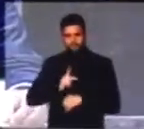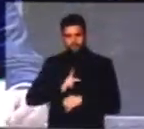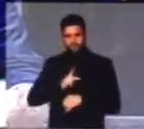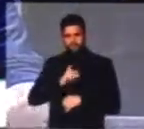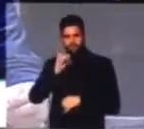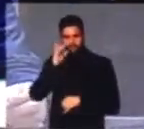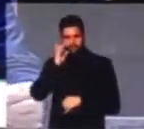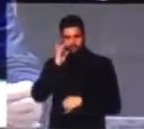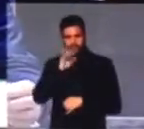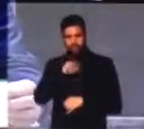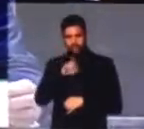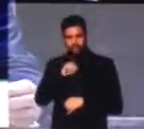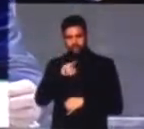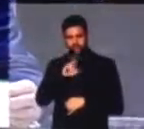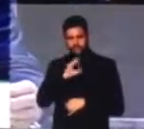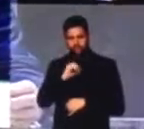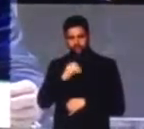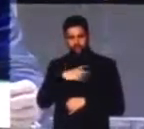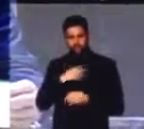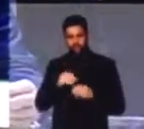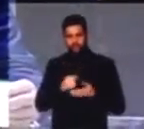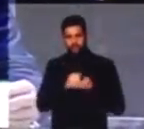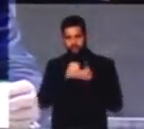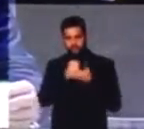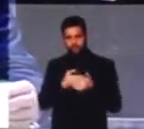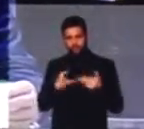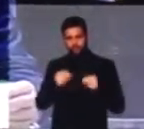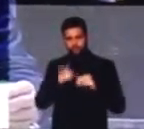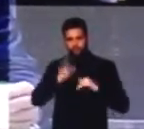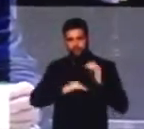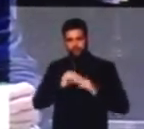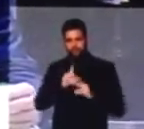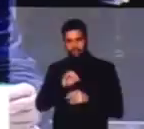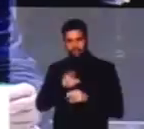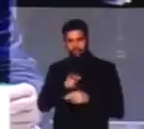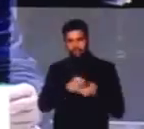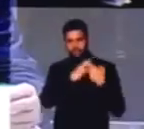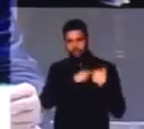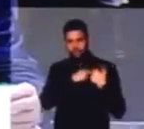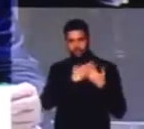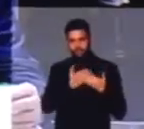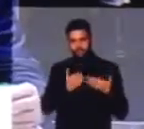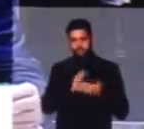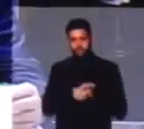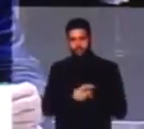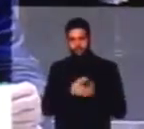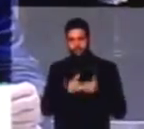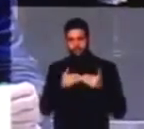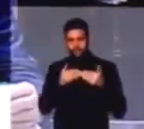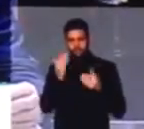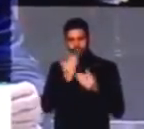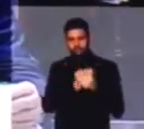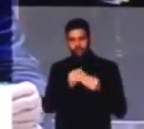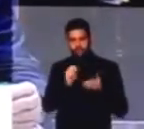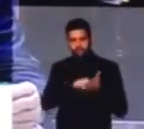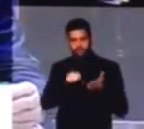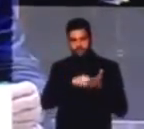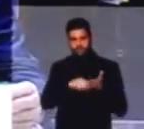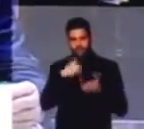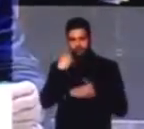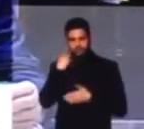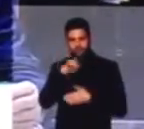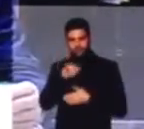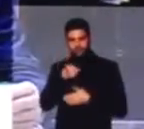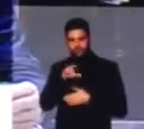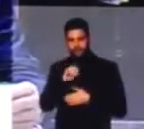da República, Dilma Havana Rousseff, atribuindo-lhe a prática de crime de responsabilidade. A petição também está subscrita pelo